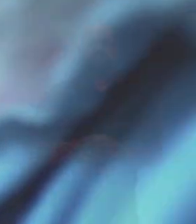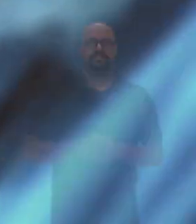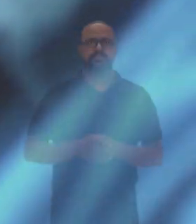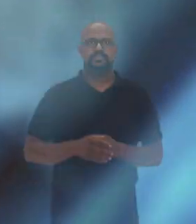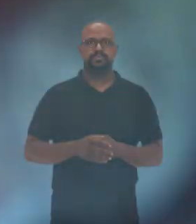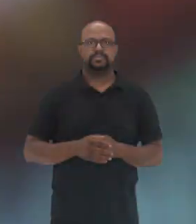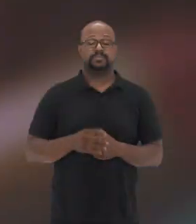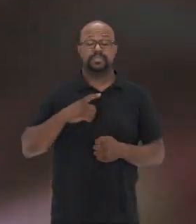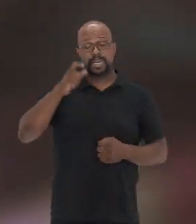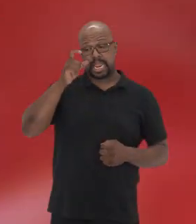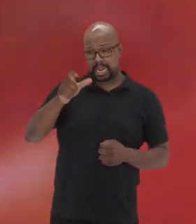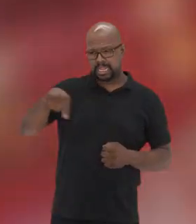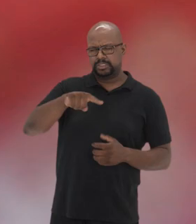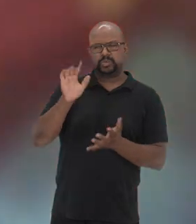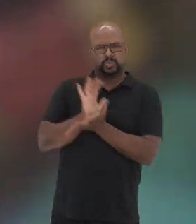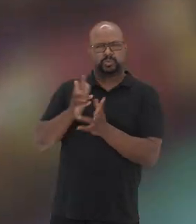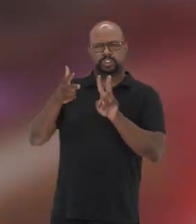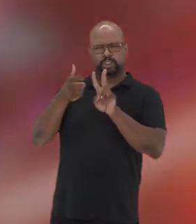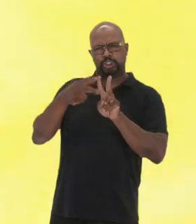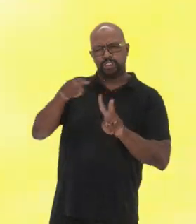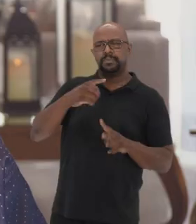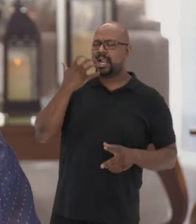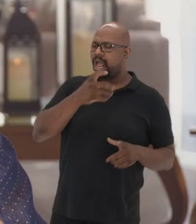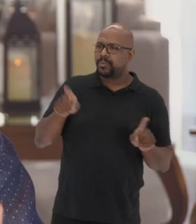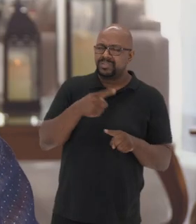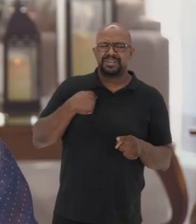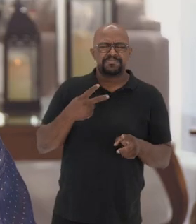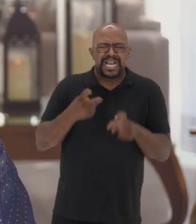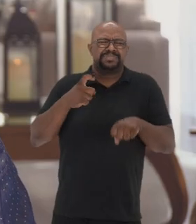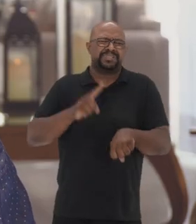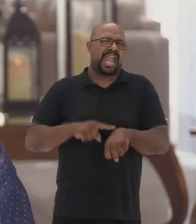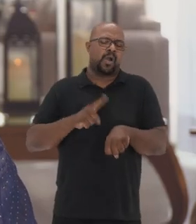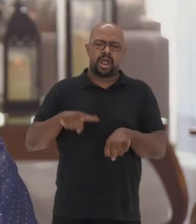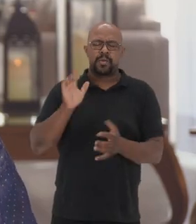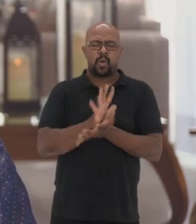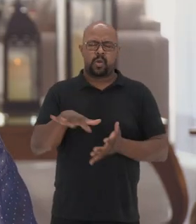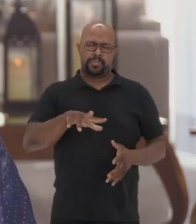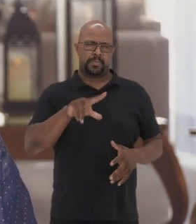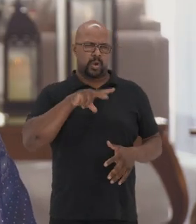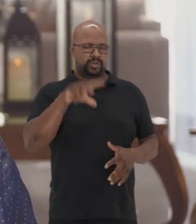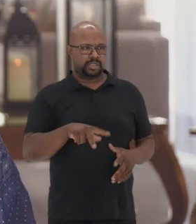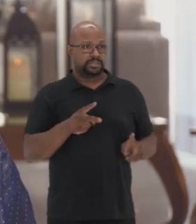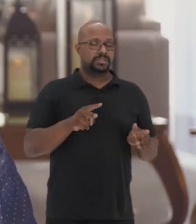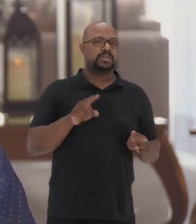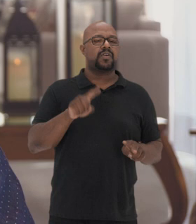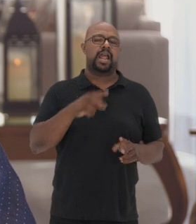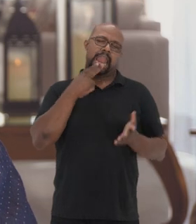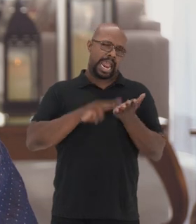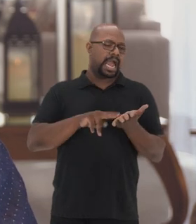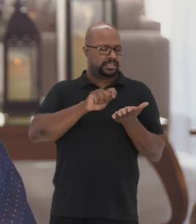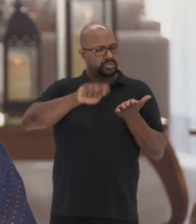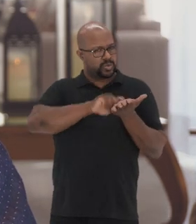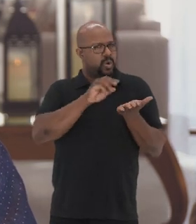o interesse dos indígenas pela música foi percebido de cara pelos portugueses como foi visto pela carta de Caminha